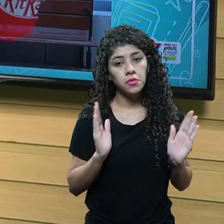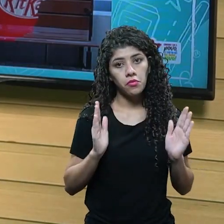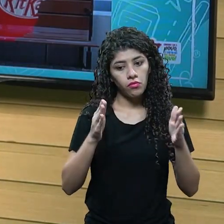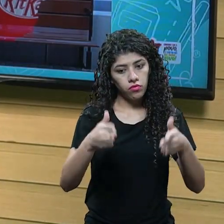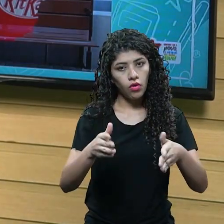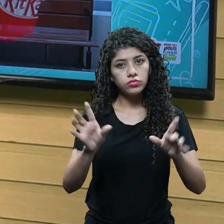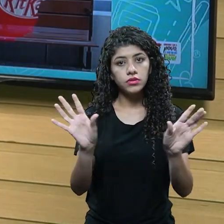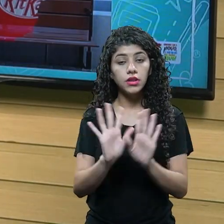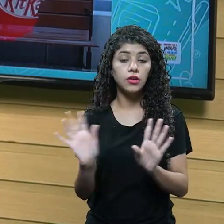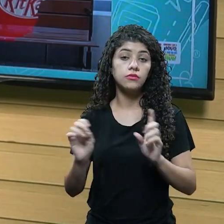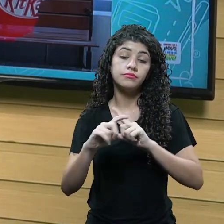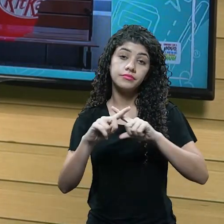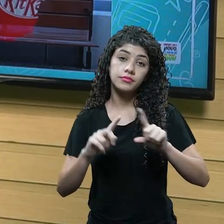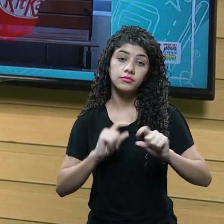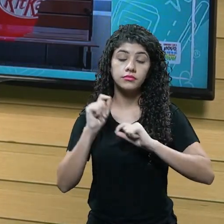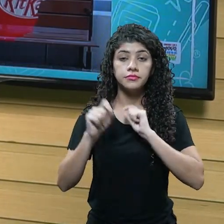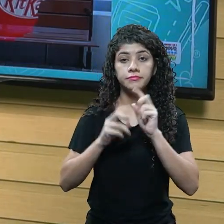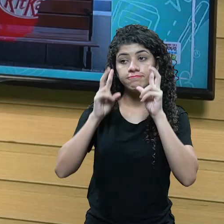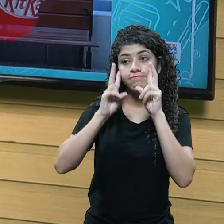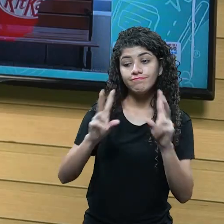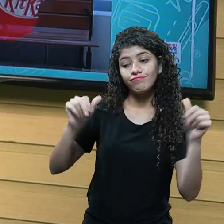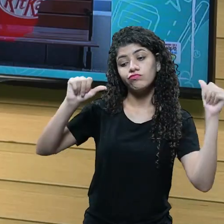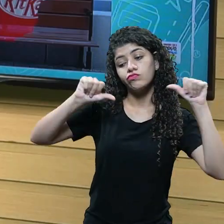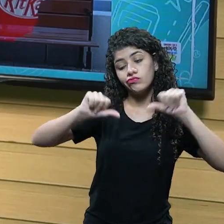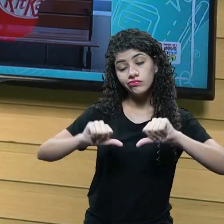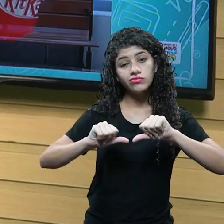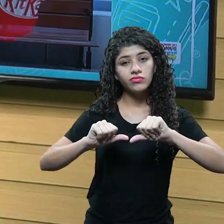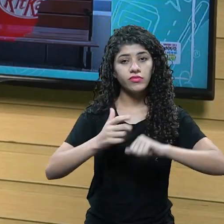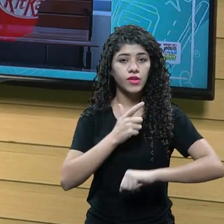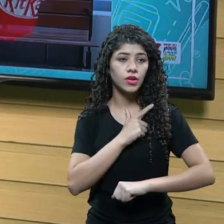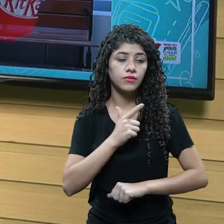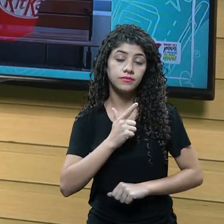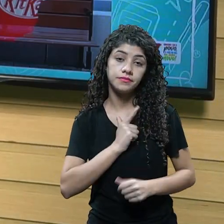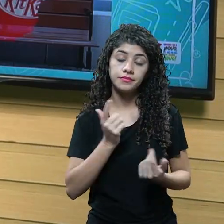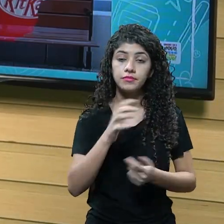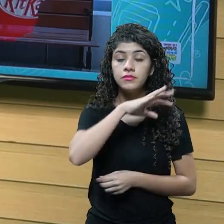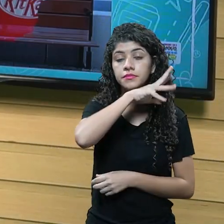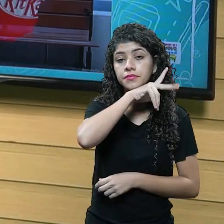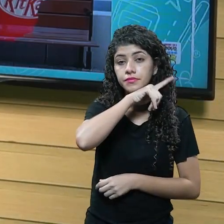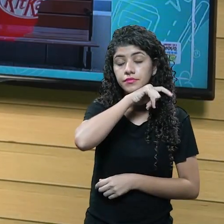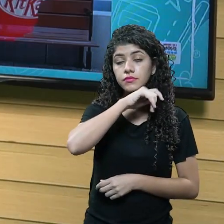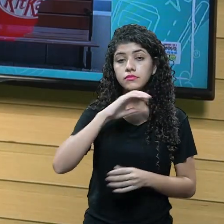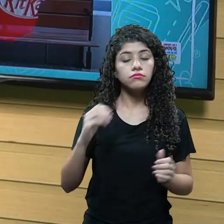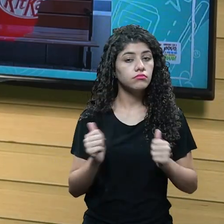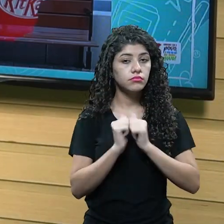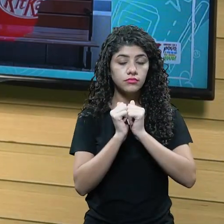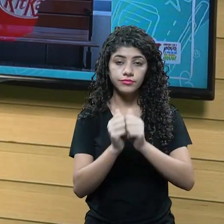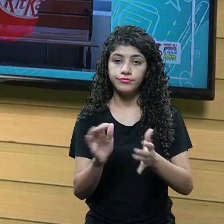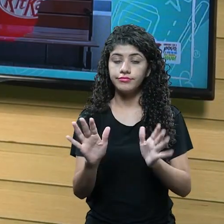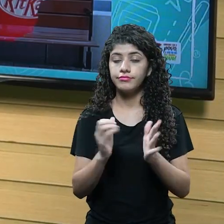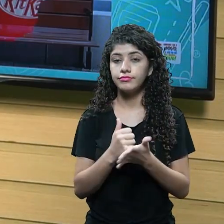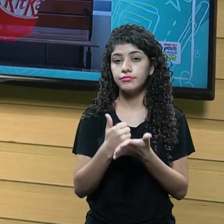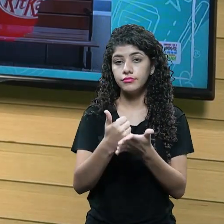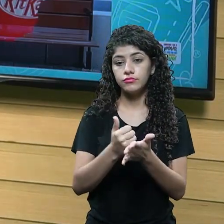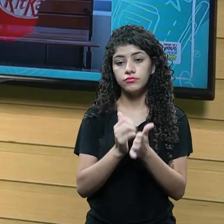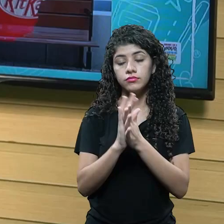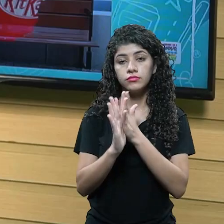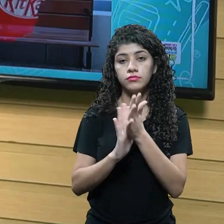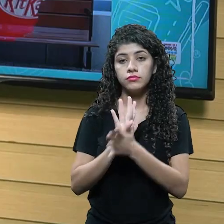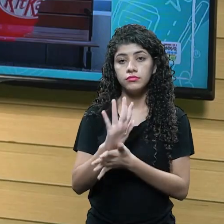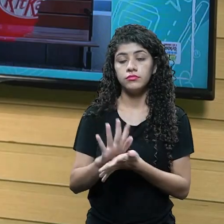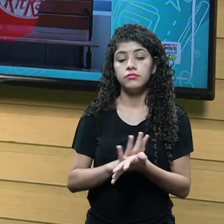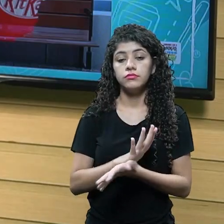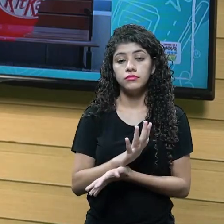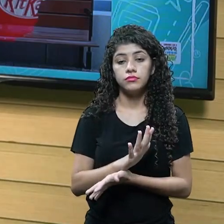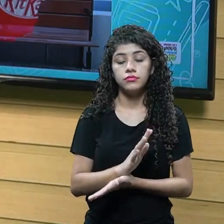Porém, ele está sendo visto de forma negativa, de forma onde ele não vai agregar muito ao seu produto, à sua marca, tá bem? Então